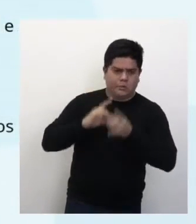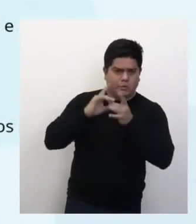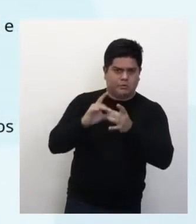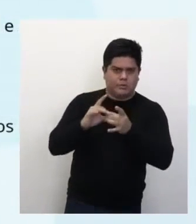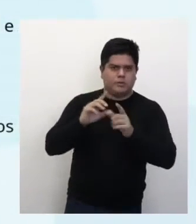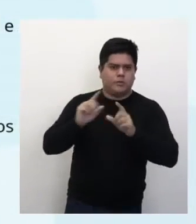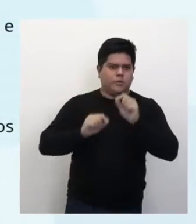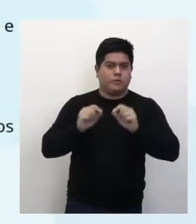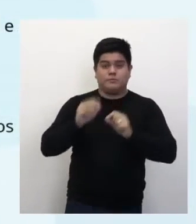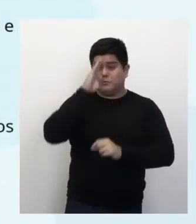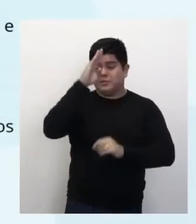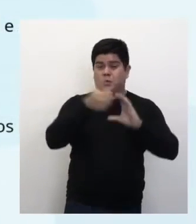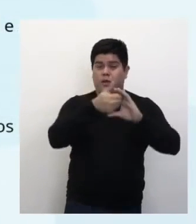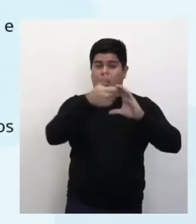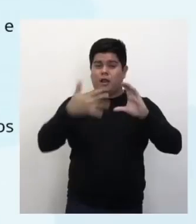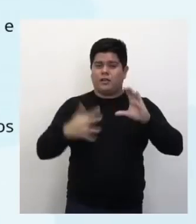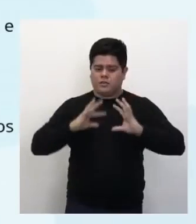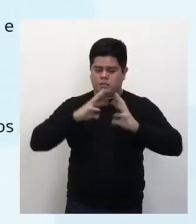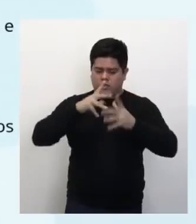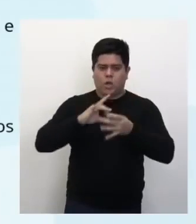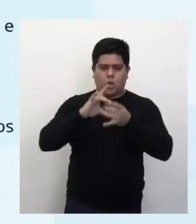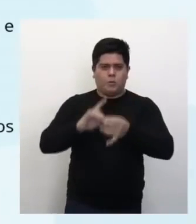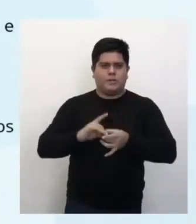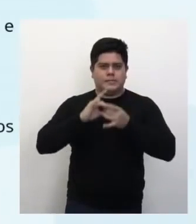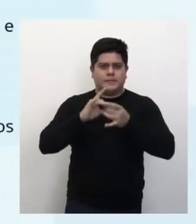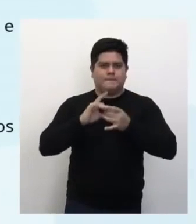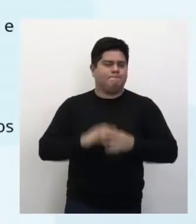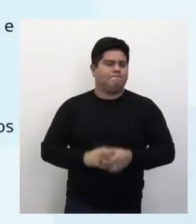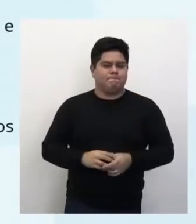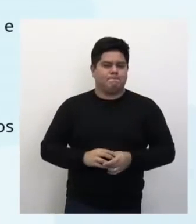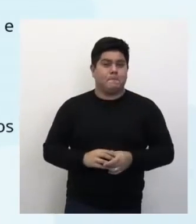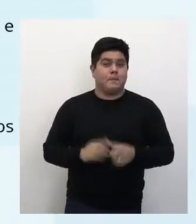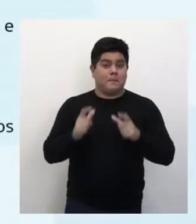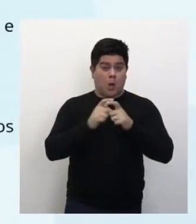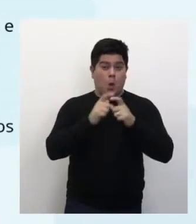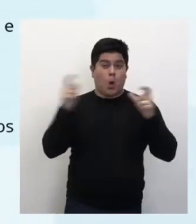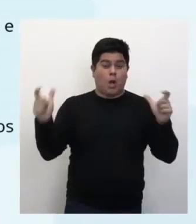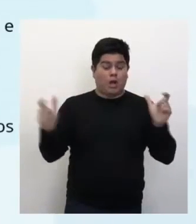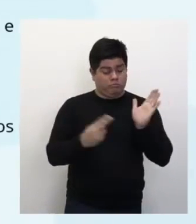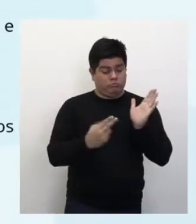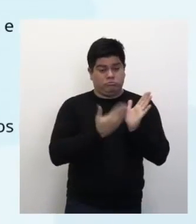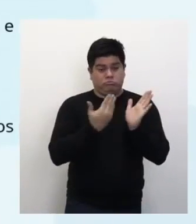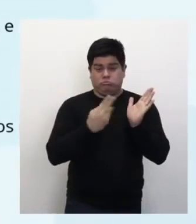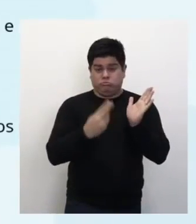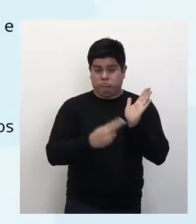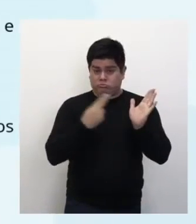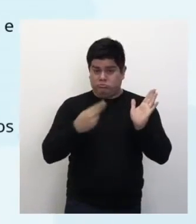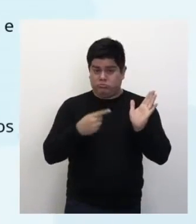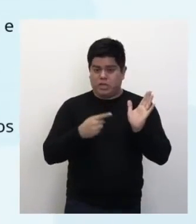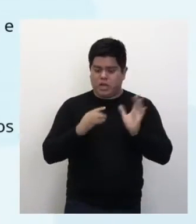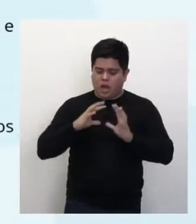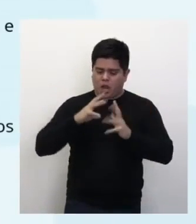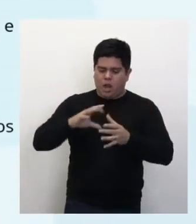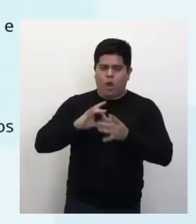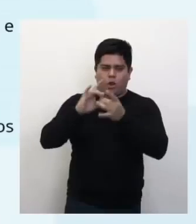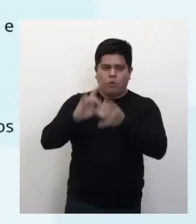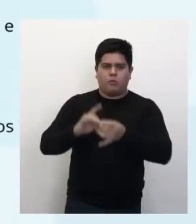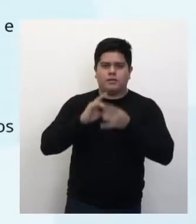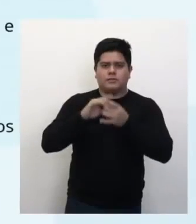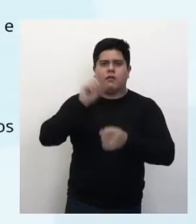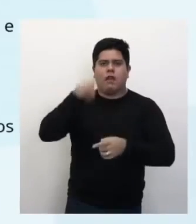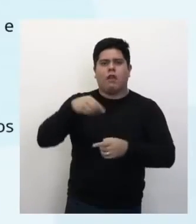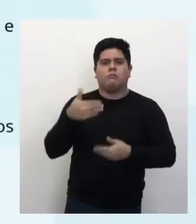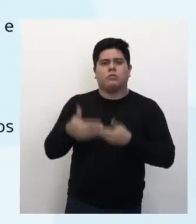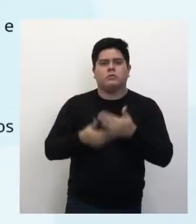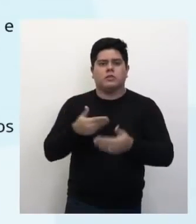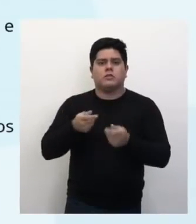principais características da globalização. Para a maioria dos autores, a globalização é um processo econômico, social